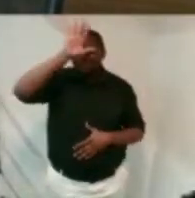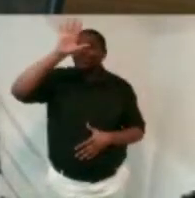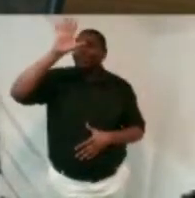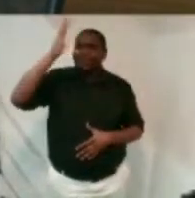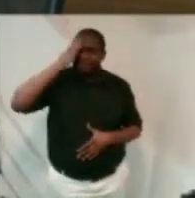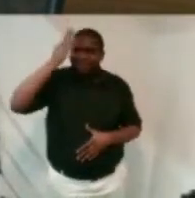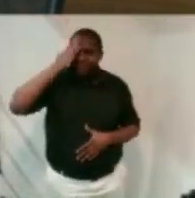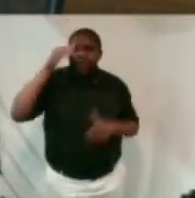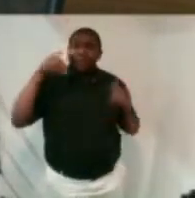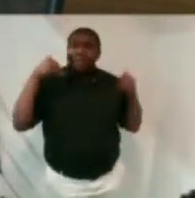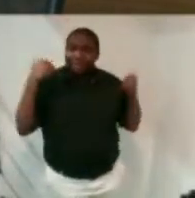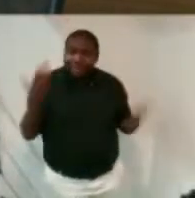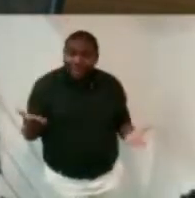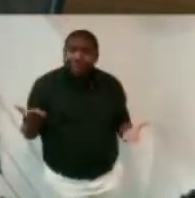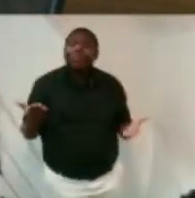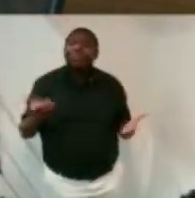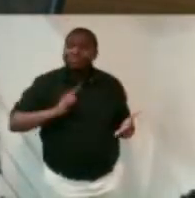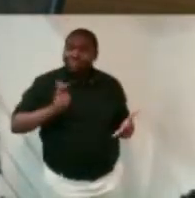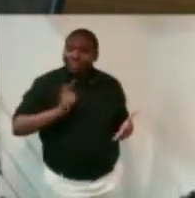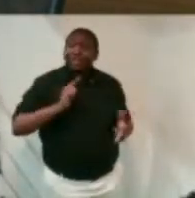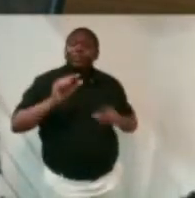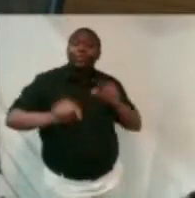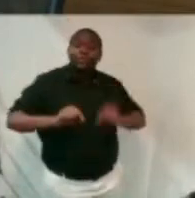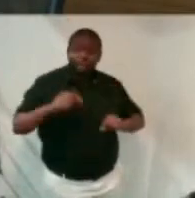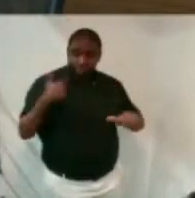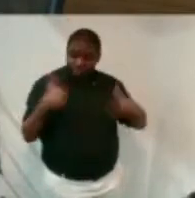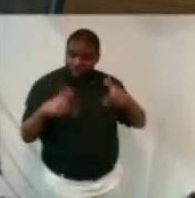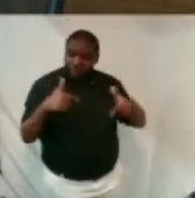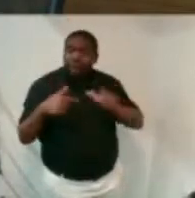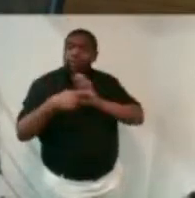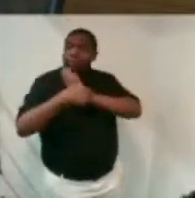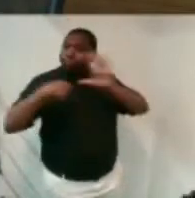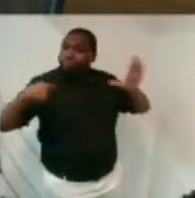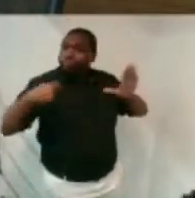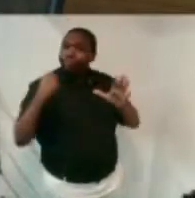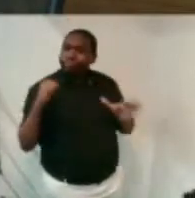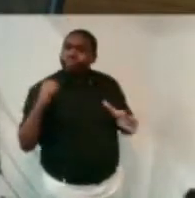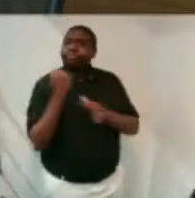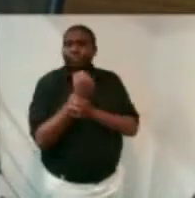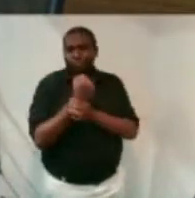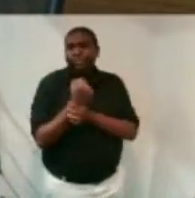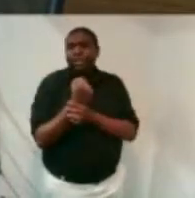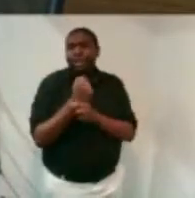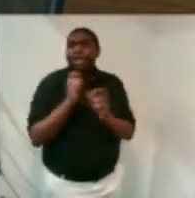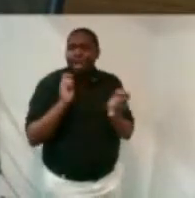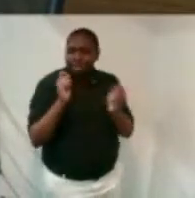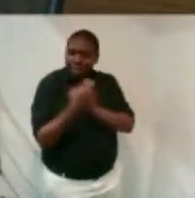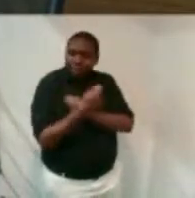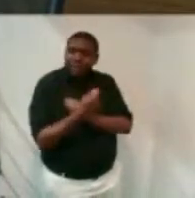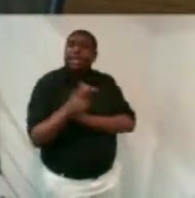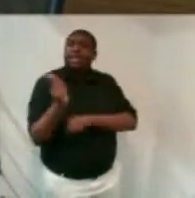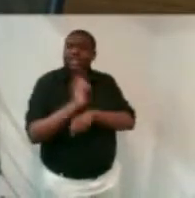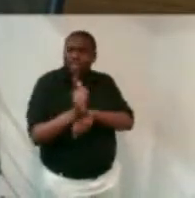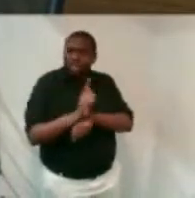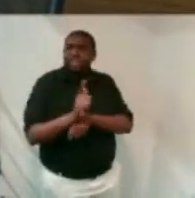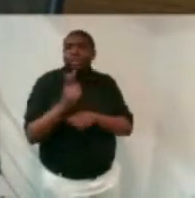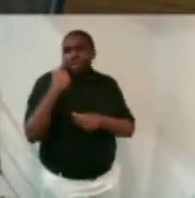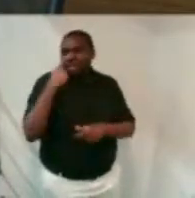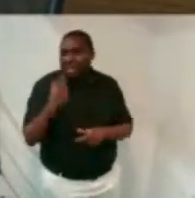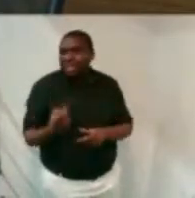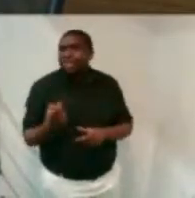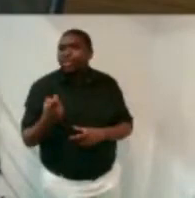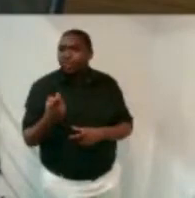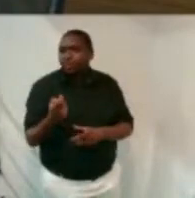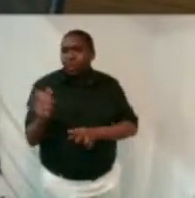expertise na atuação de fomento a regular a implementação da gestão de resíduos e no combate à sua destinação